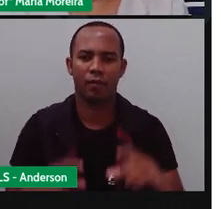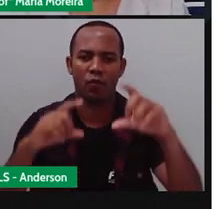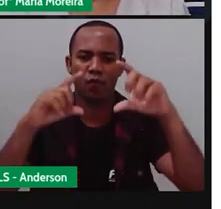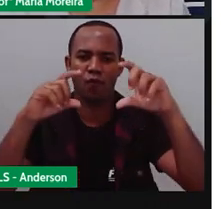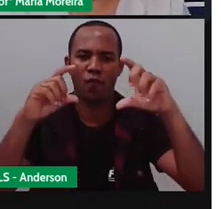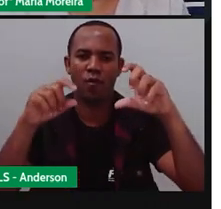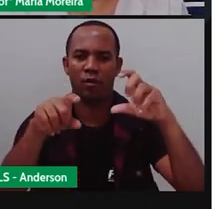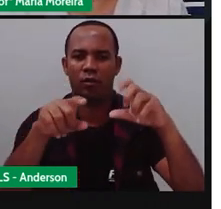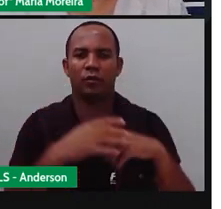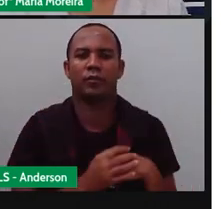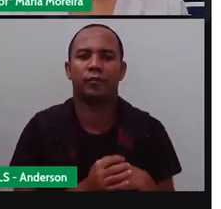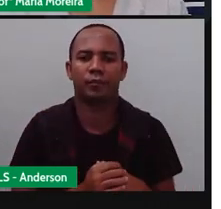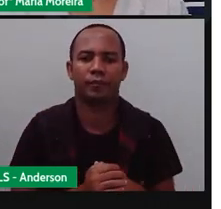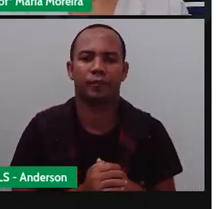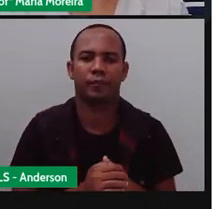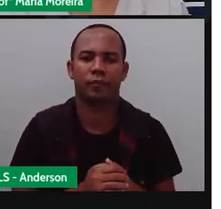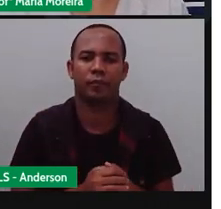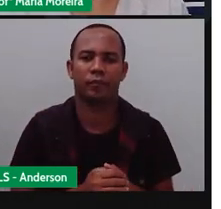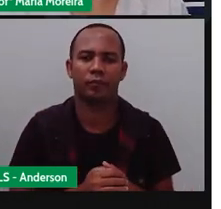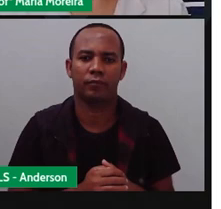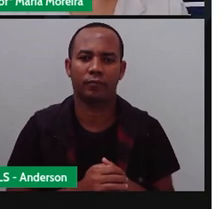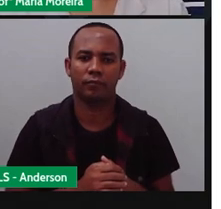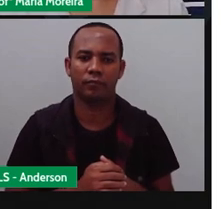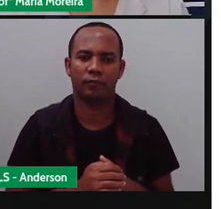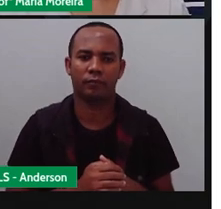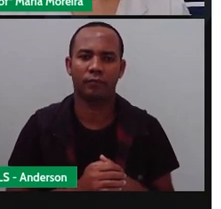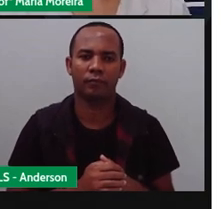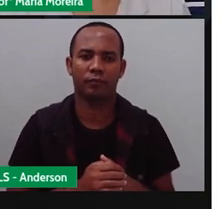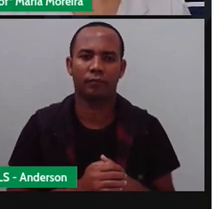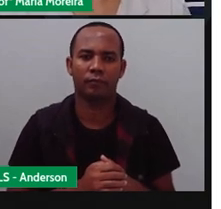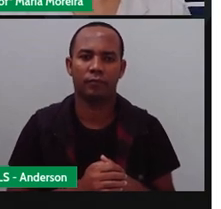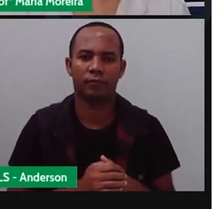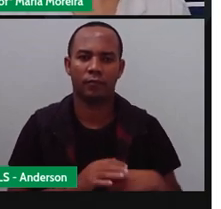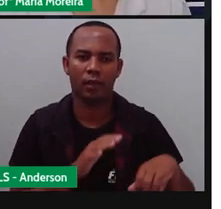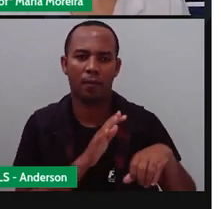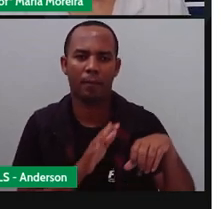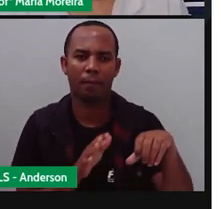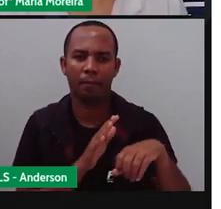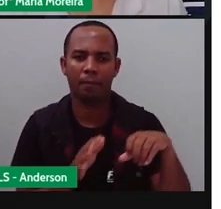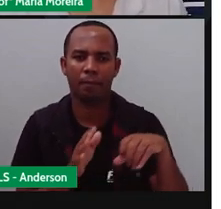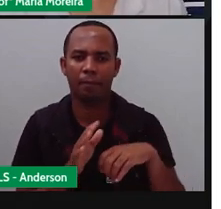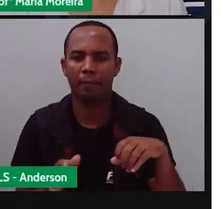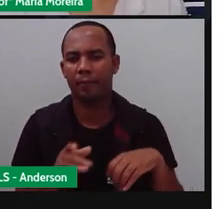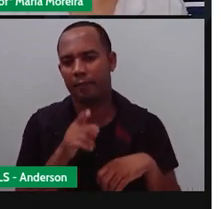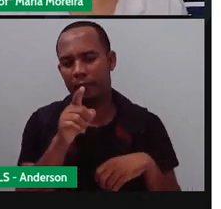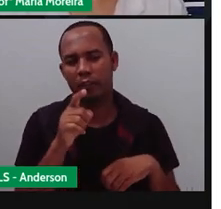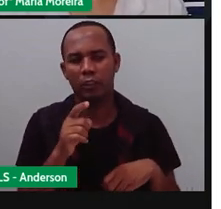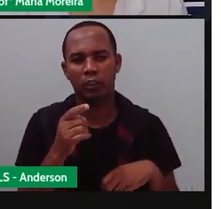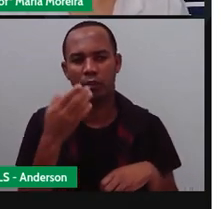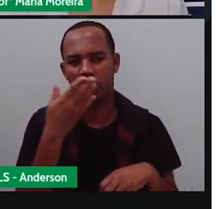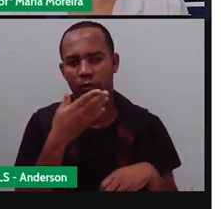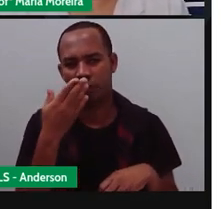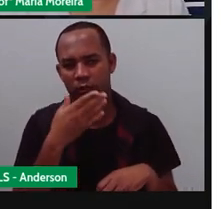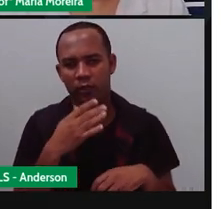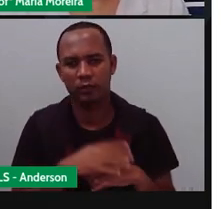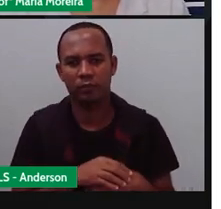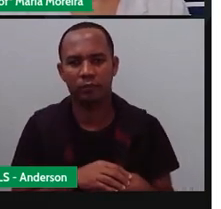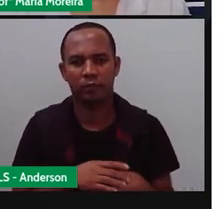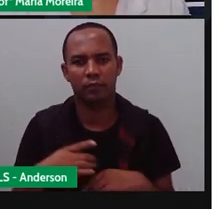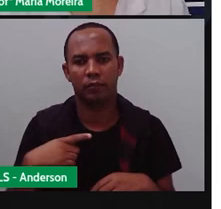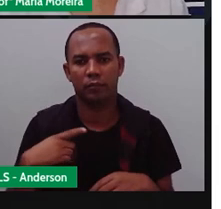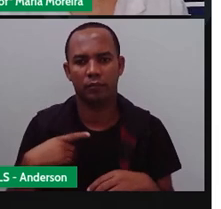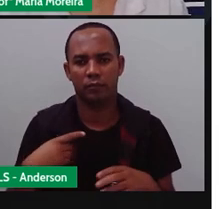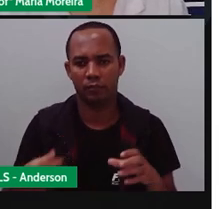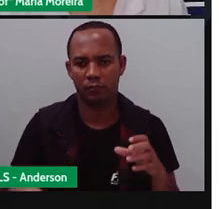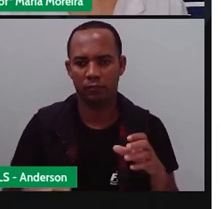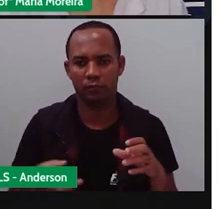né do rapaz que tá fazendo a colheita de batata doce e aí é um trabalho manual ainda é feito a